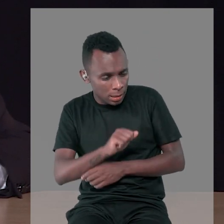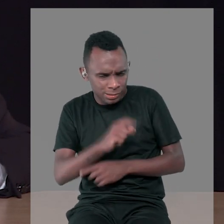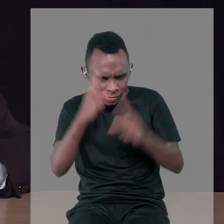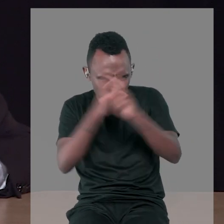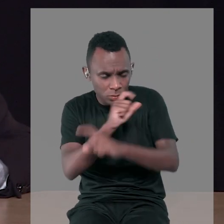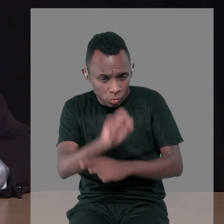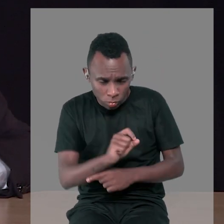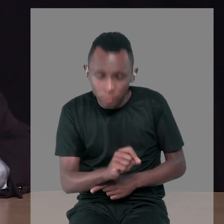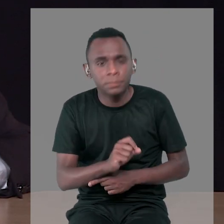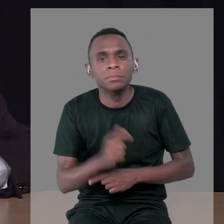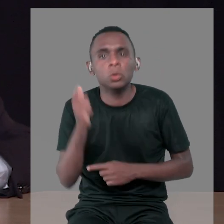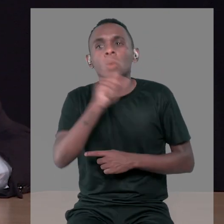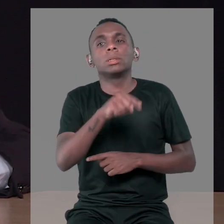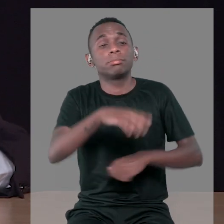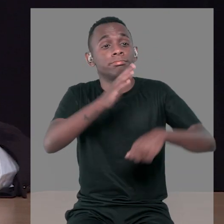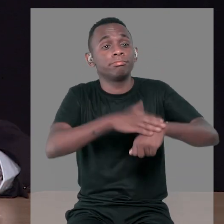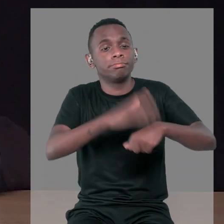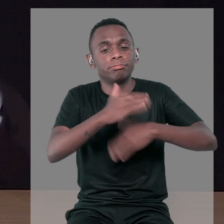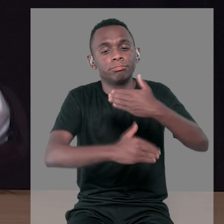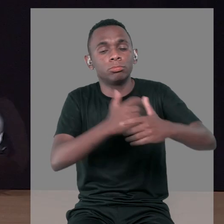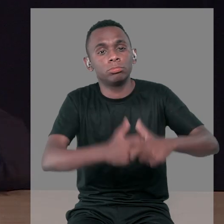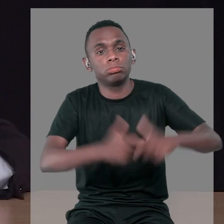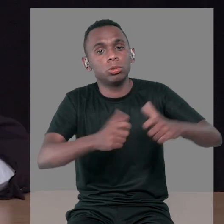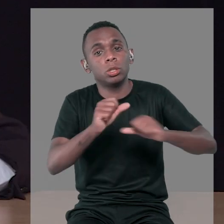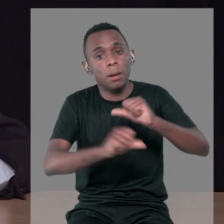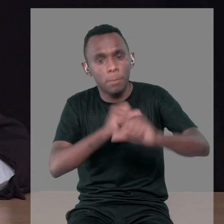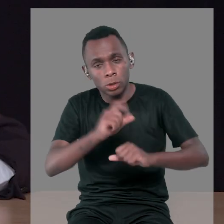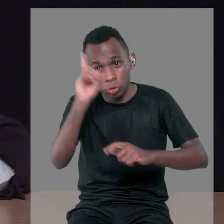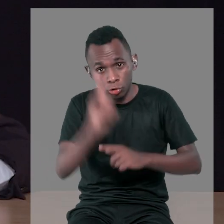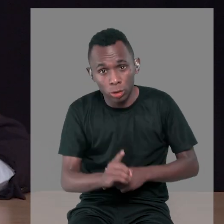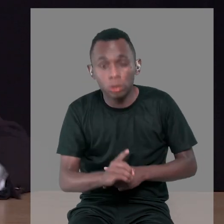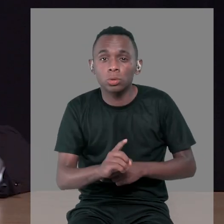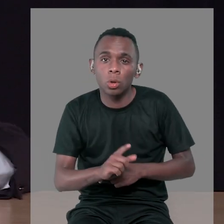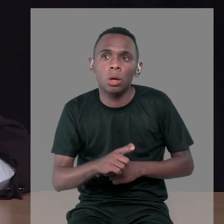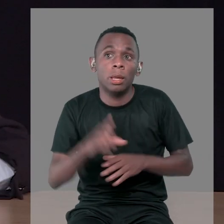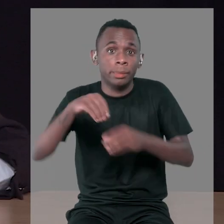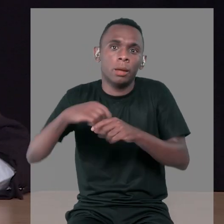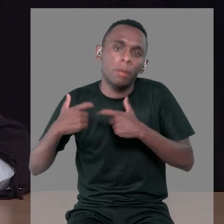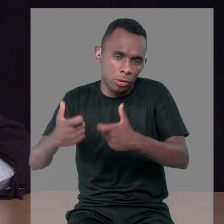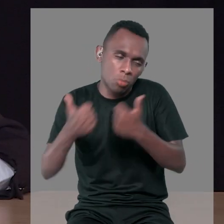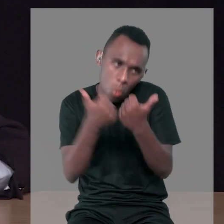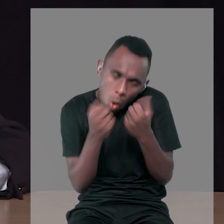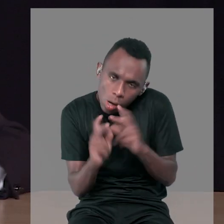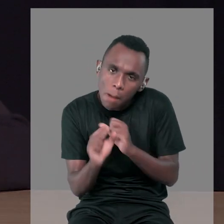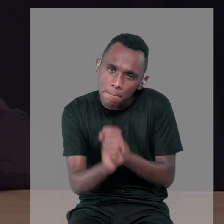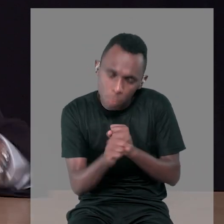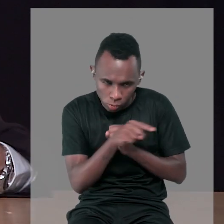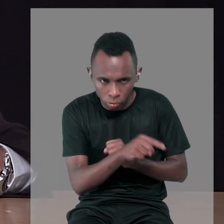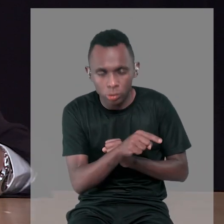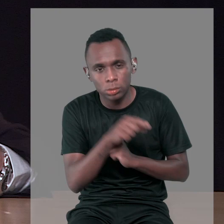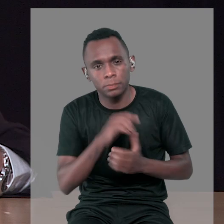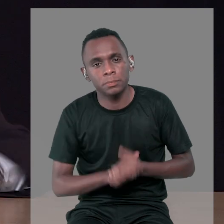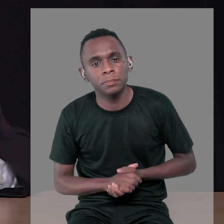mesma restauradora do Estado de Direito, salvo numa guerra civil. Né, uma milícia que ganhe, né, uma